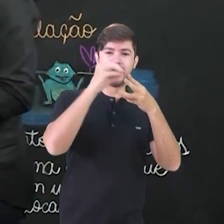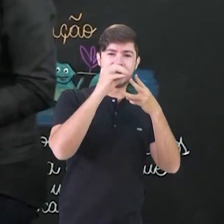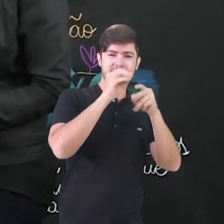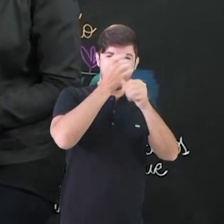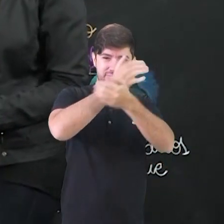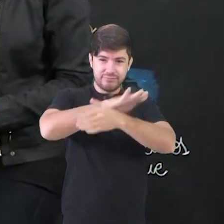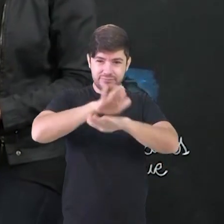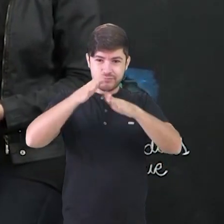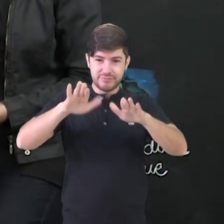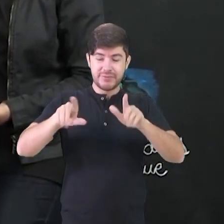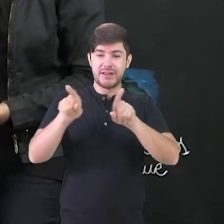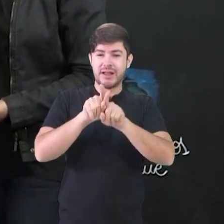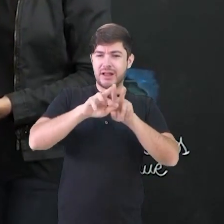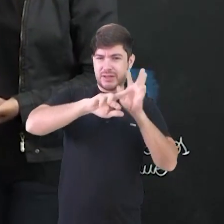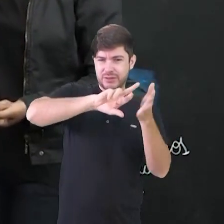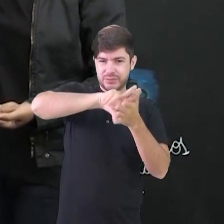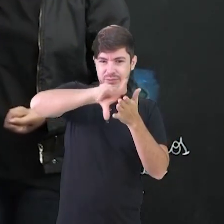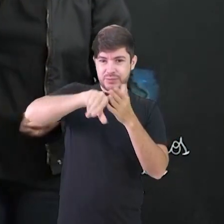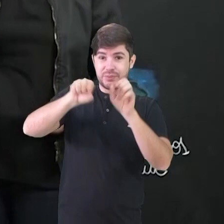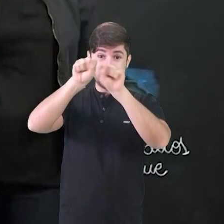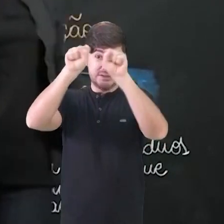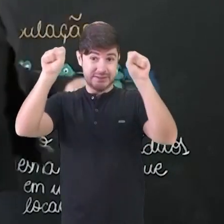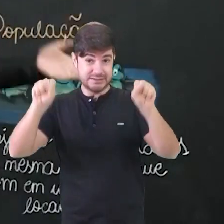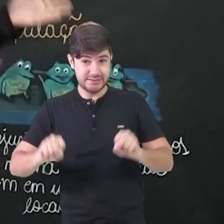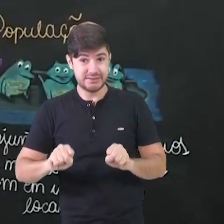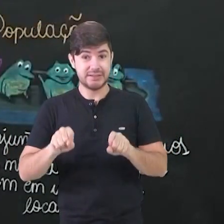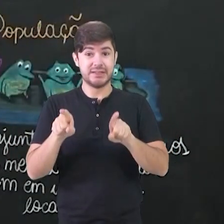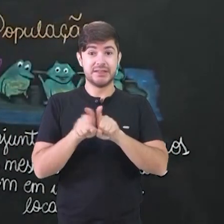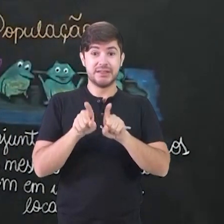células, tecidos, órgãos, sistemas,